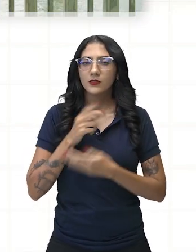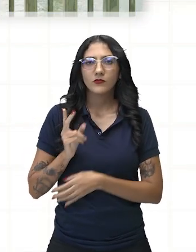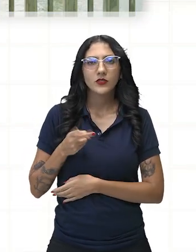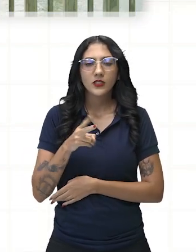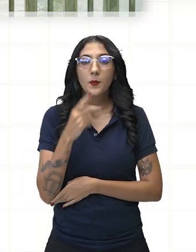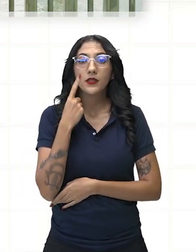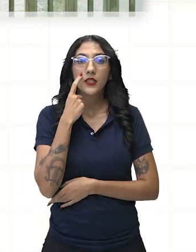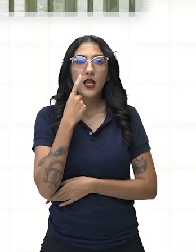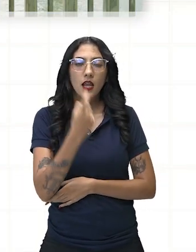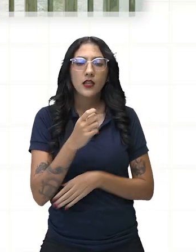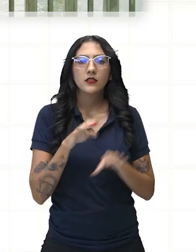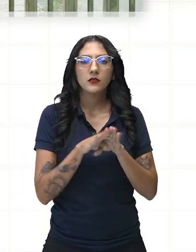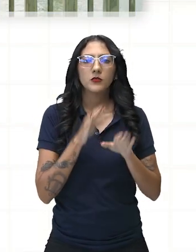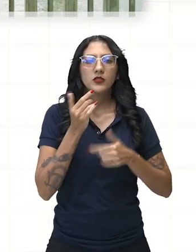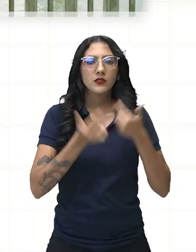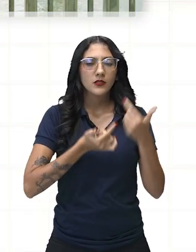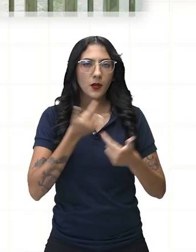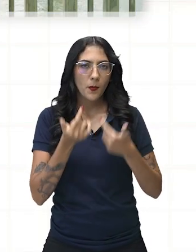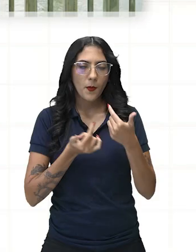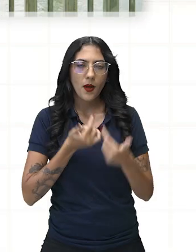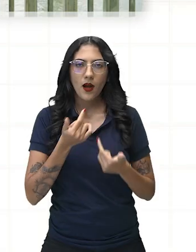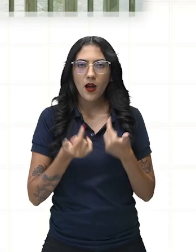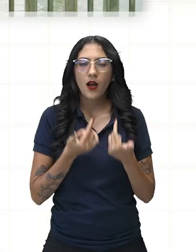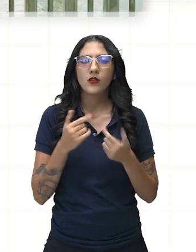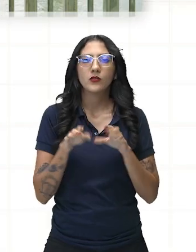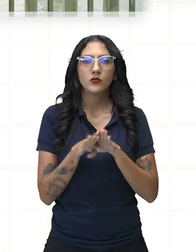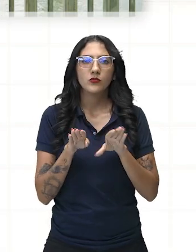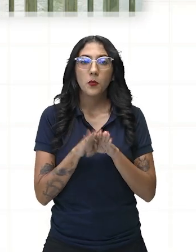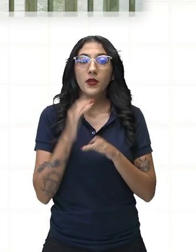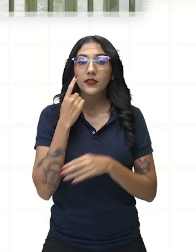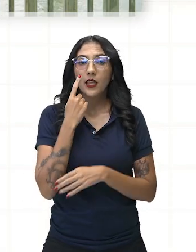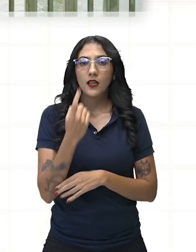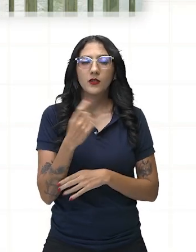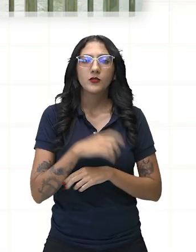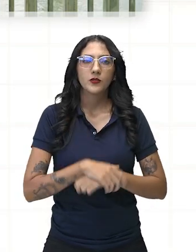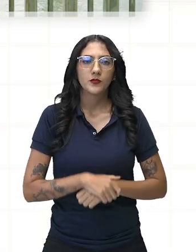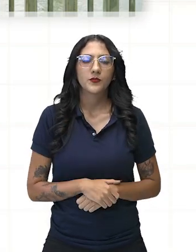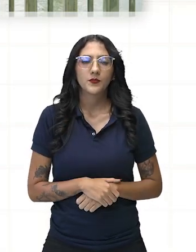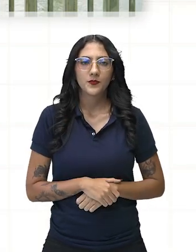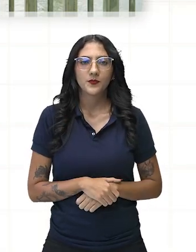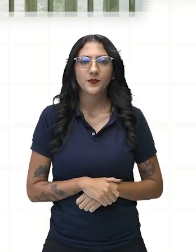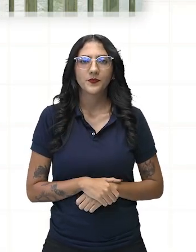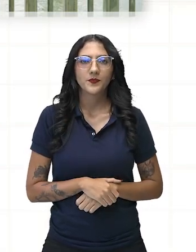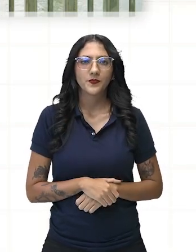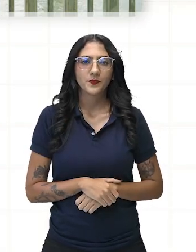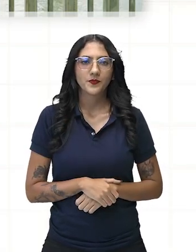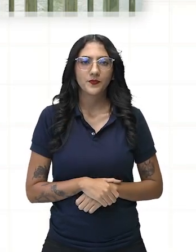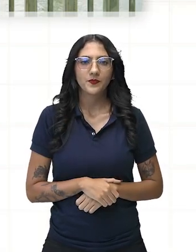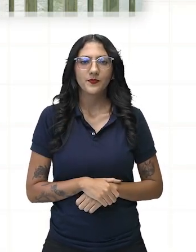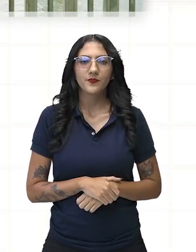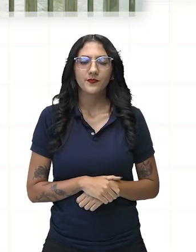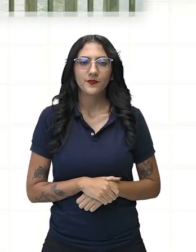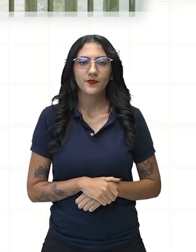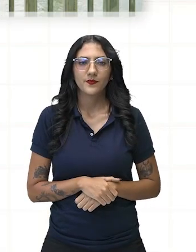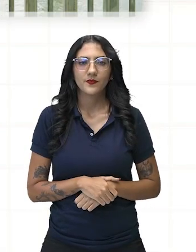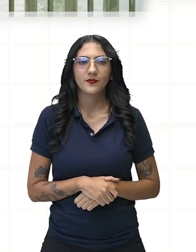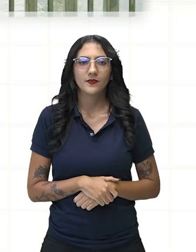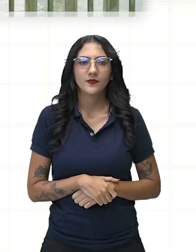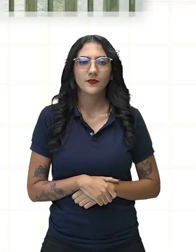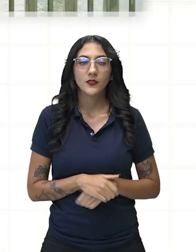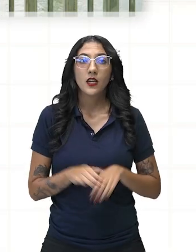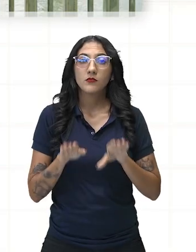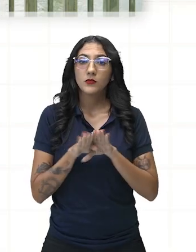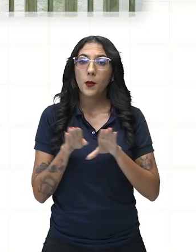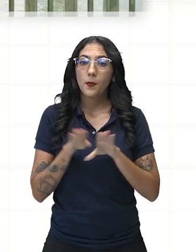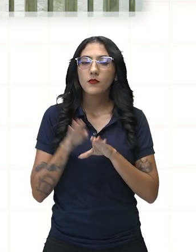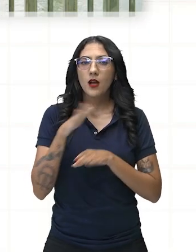ali trabalhando, né? Que é mão de obra disponível para ser absorvida pelo mercado de trabalho. Temos também o comércio, que é um